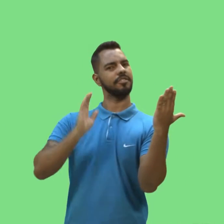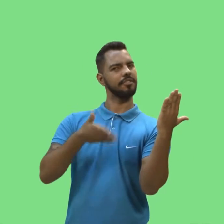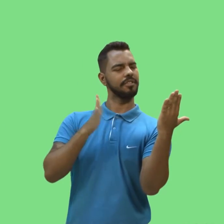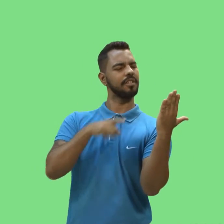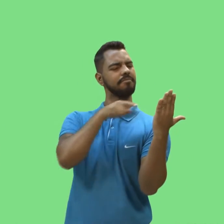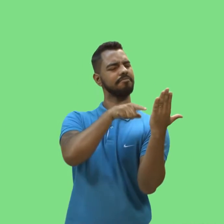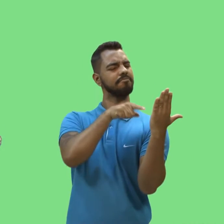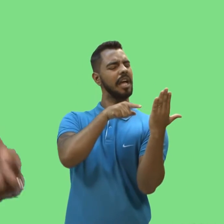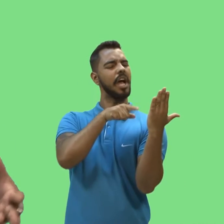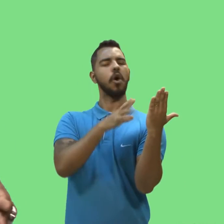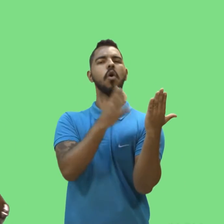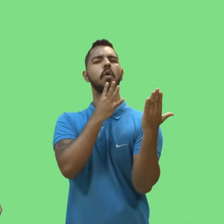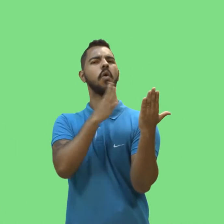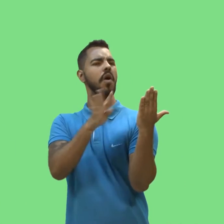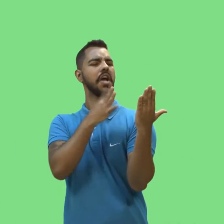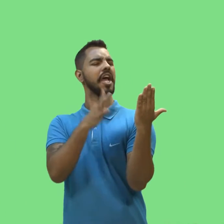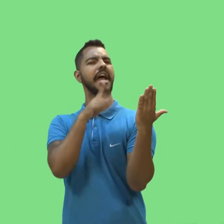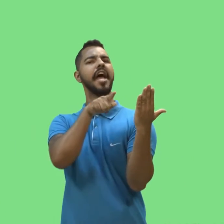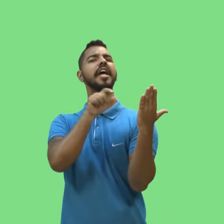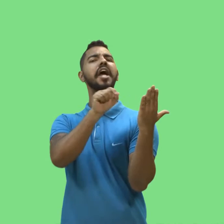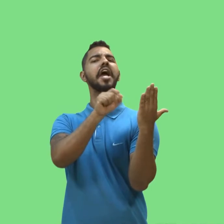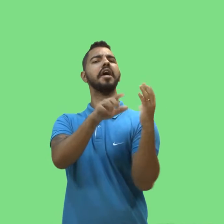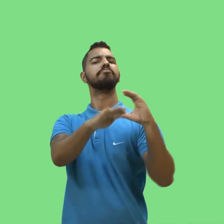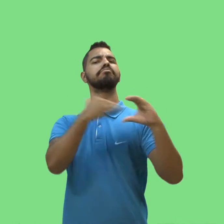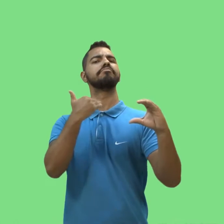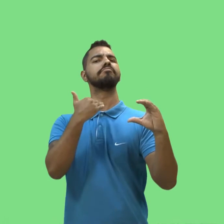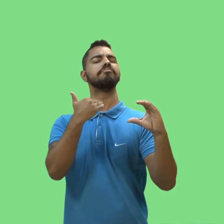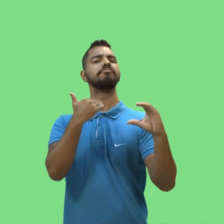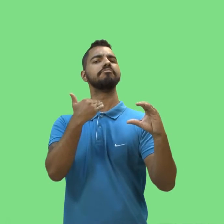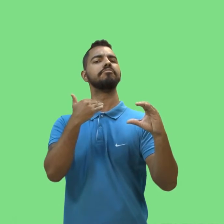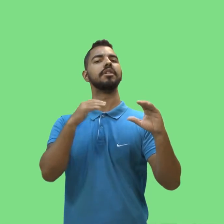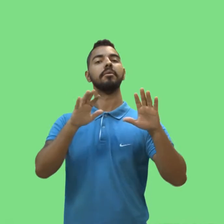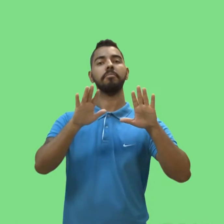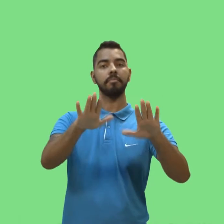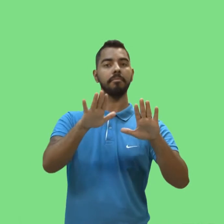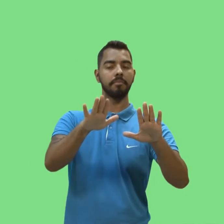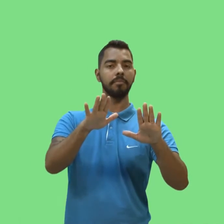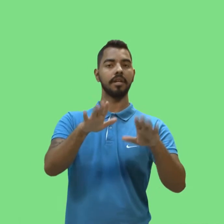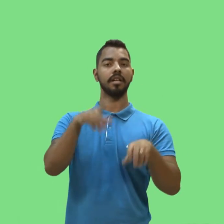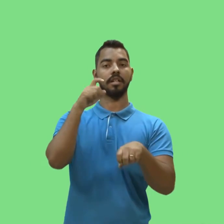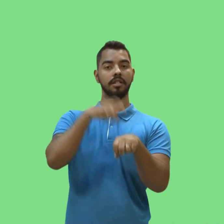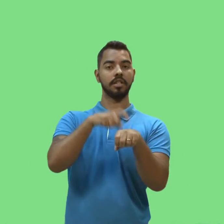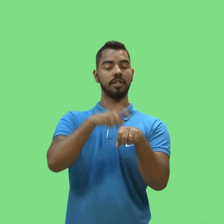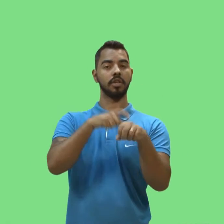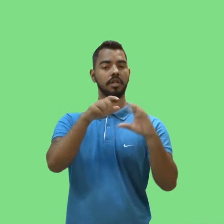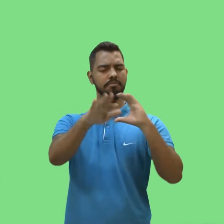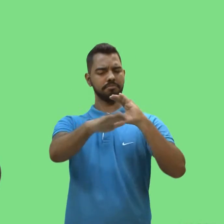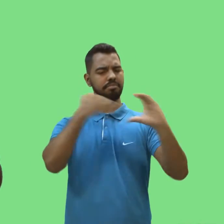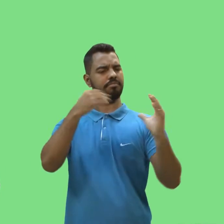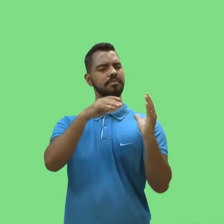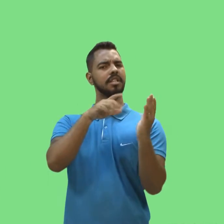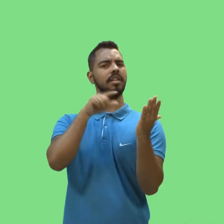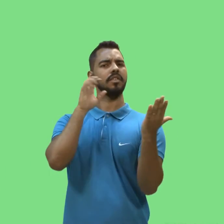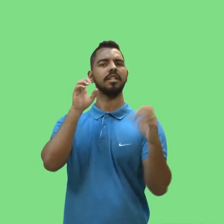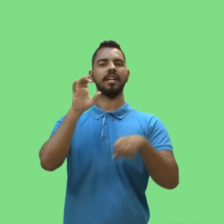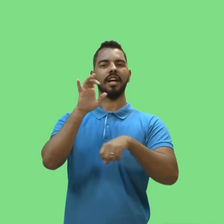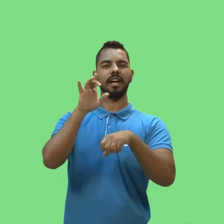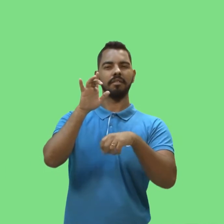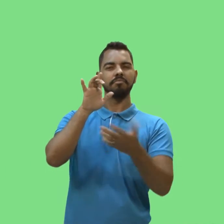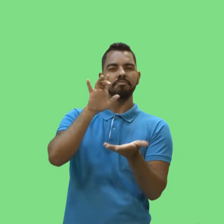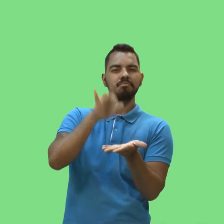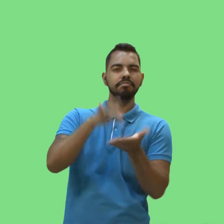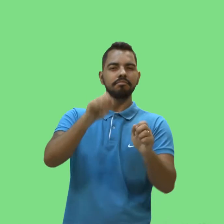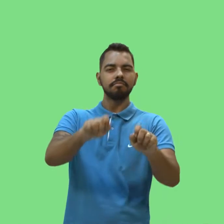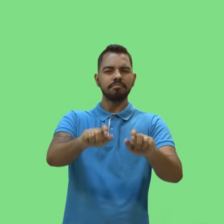e você descobre que recebeu uma mala direta. A utilização de mala direta serve para a divulgação de produtos e serviços de